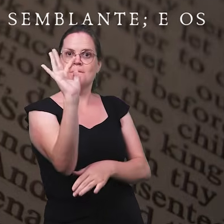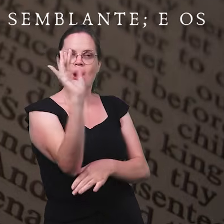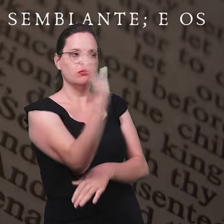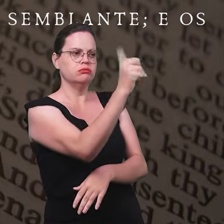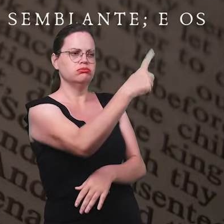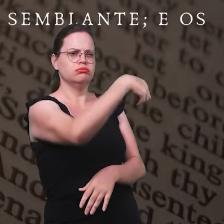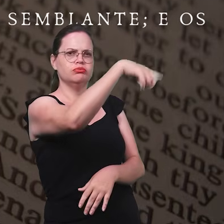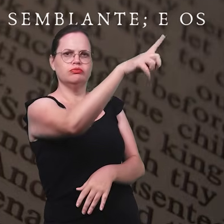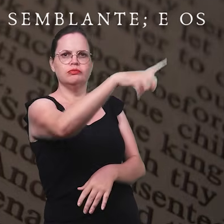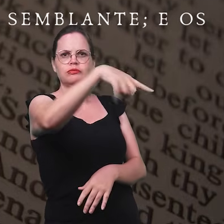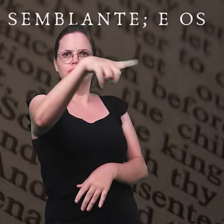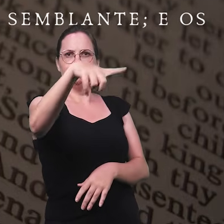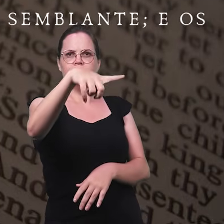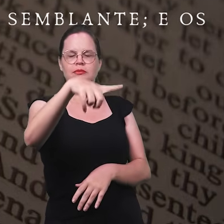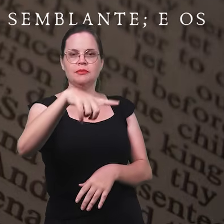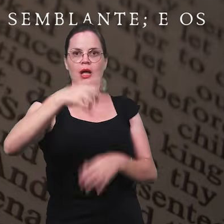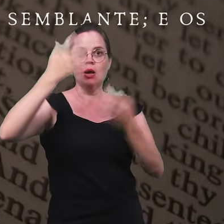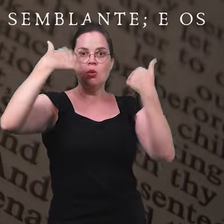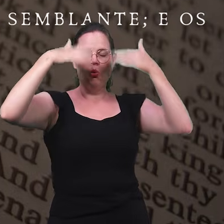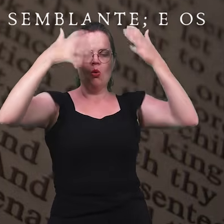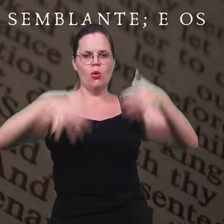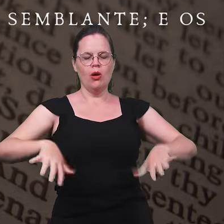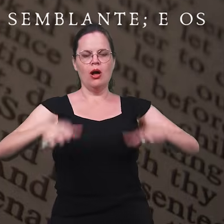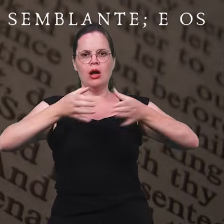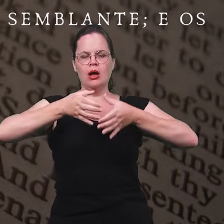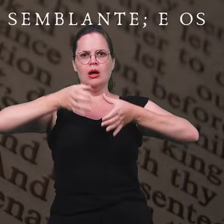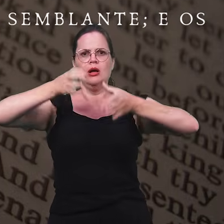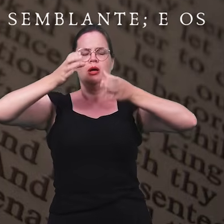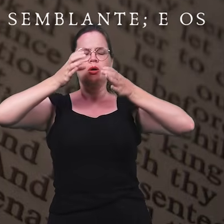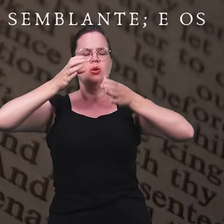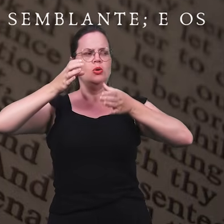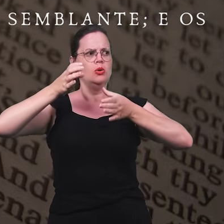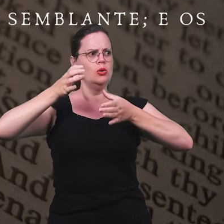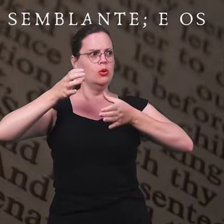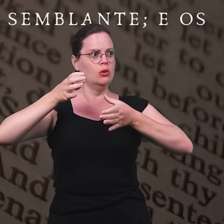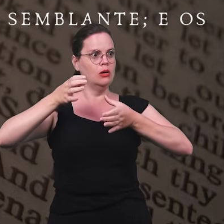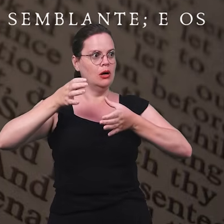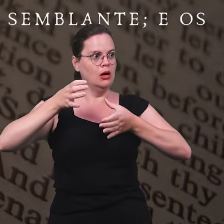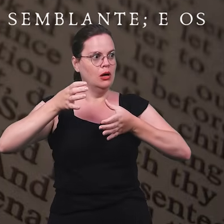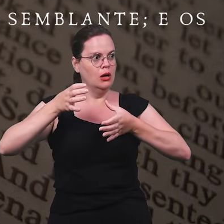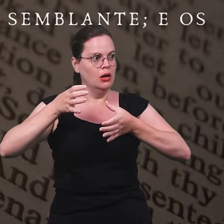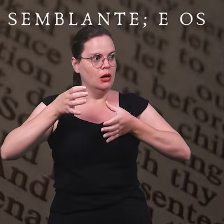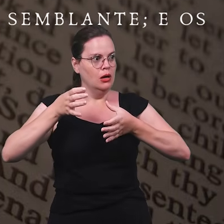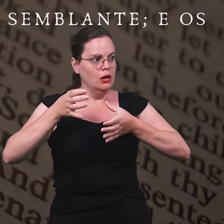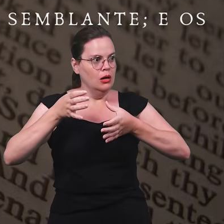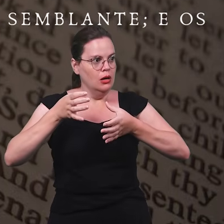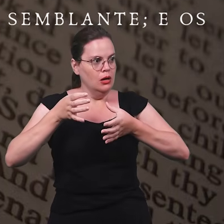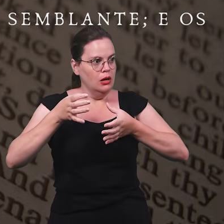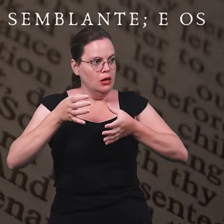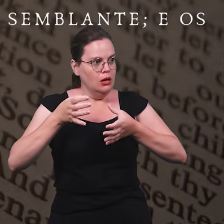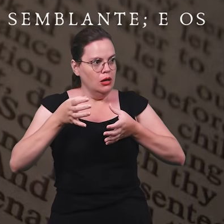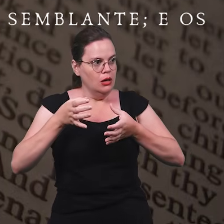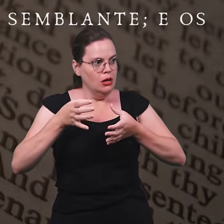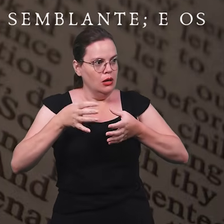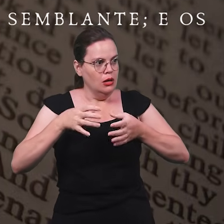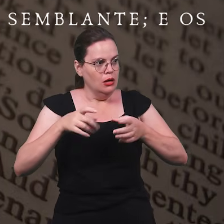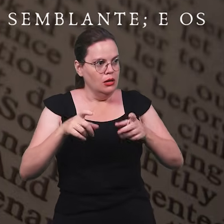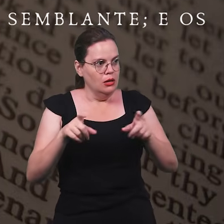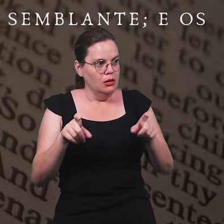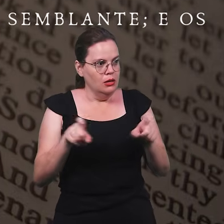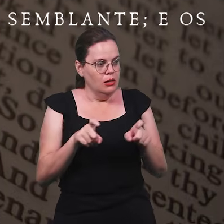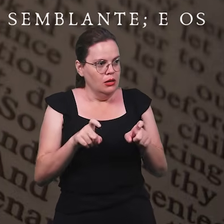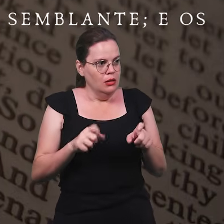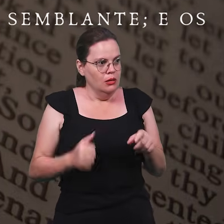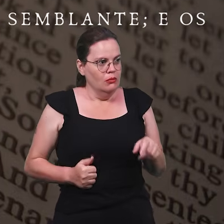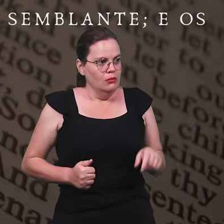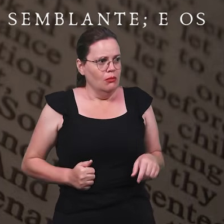se mudou o semblante do rei, e os seus pensamentos o turbaram. As juntas dos seus lombos se